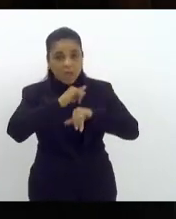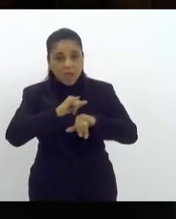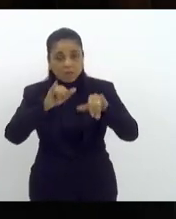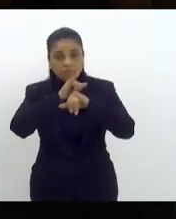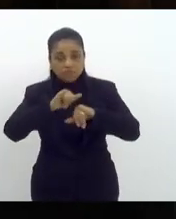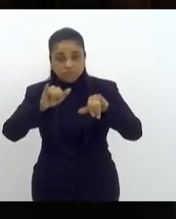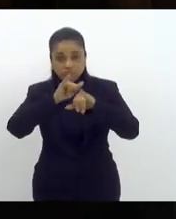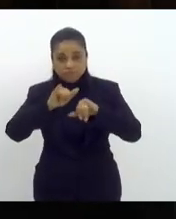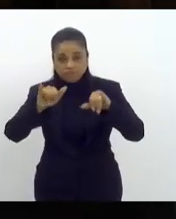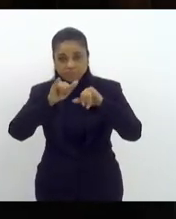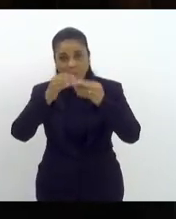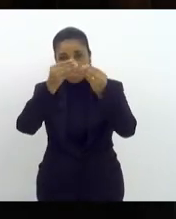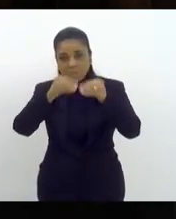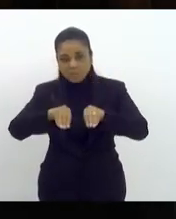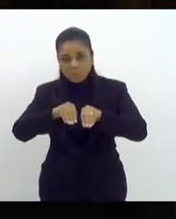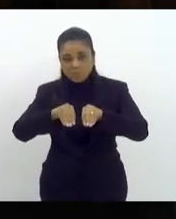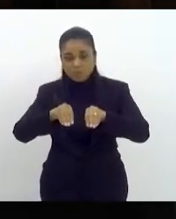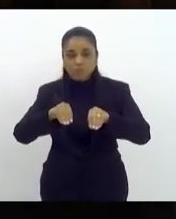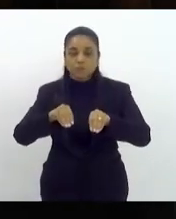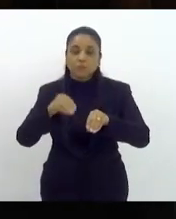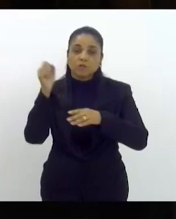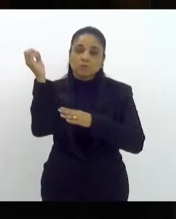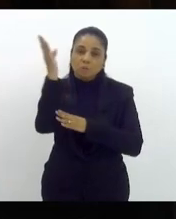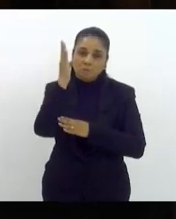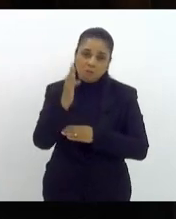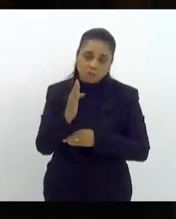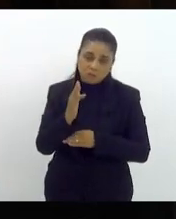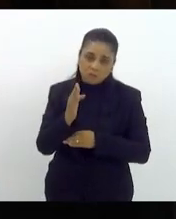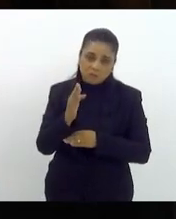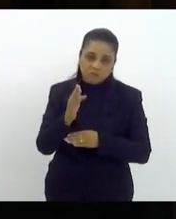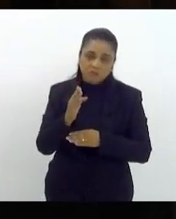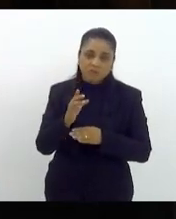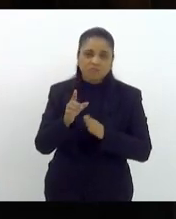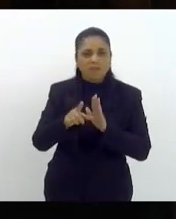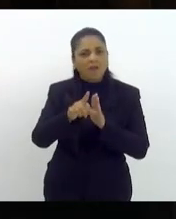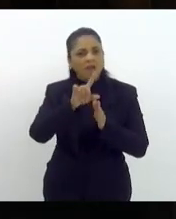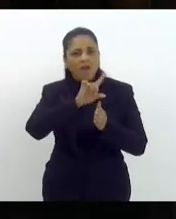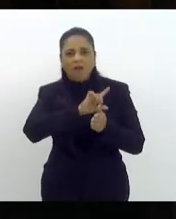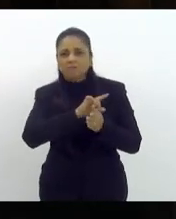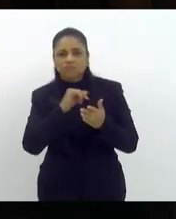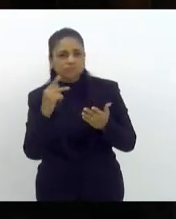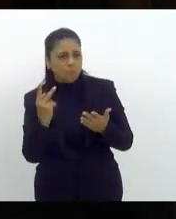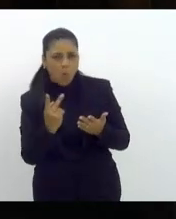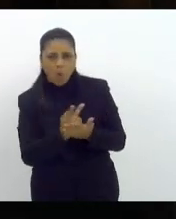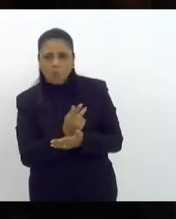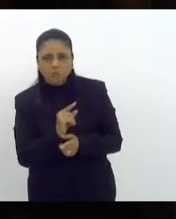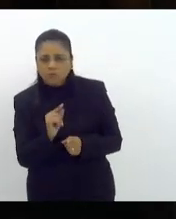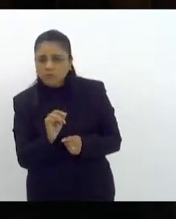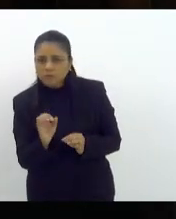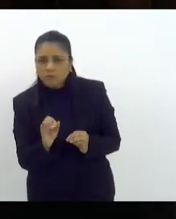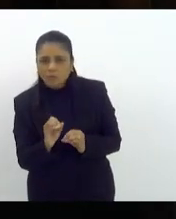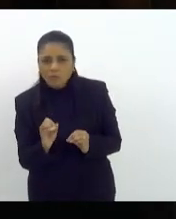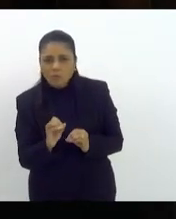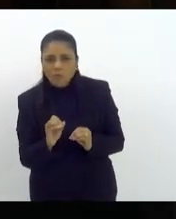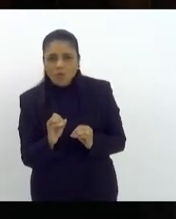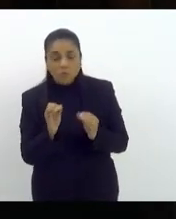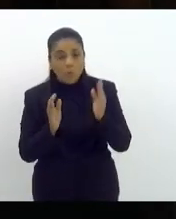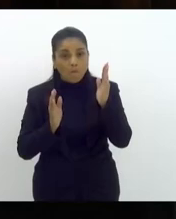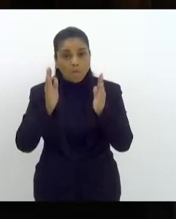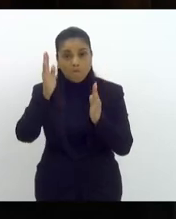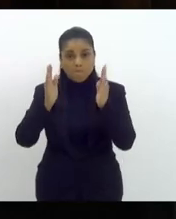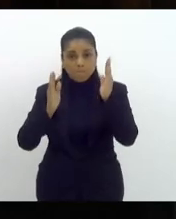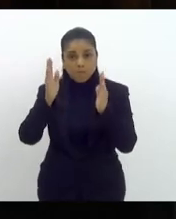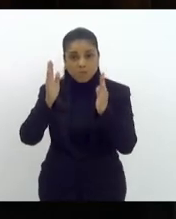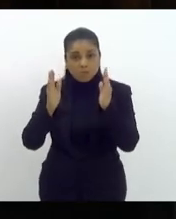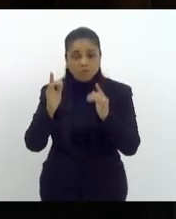o fechamento no nosso país coisa que não acontecia e que não aconteceu nem no período mais crítico